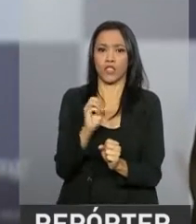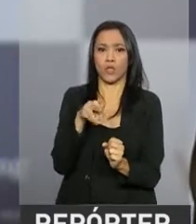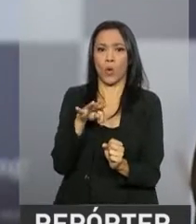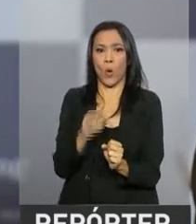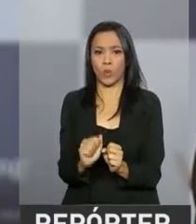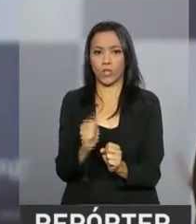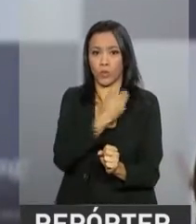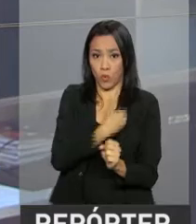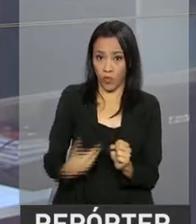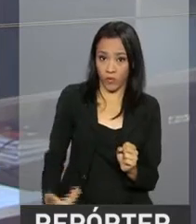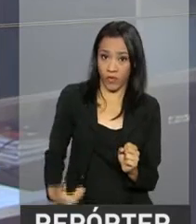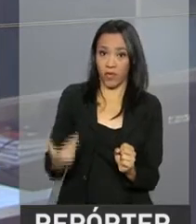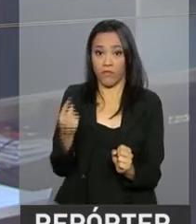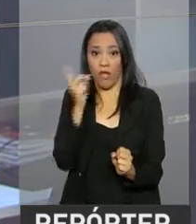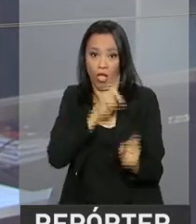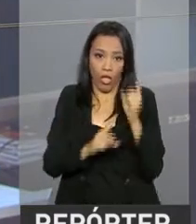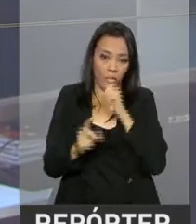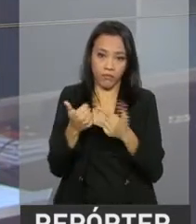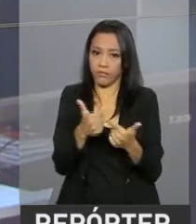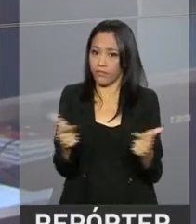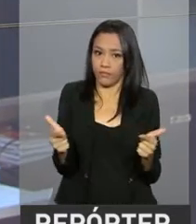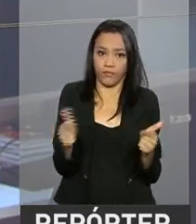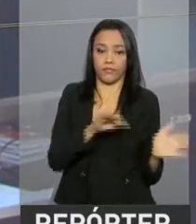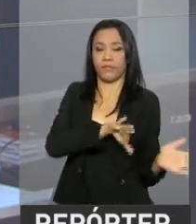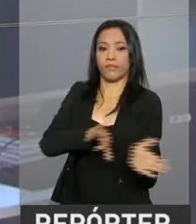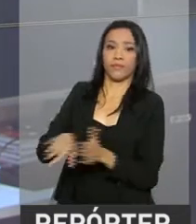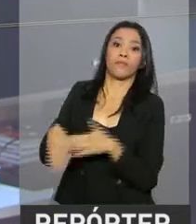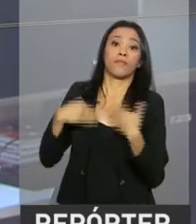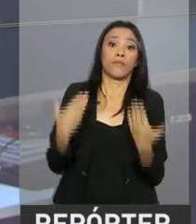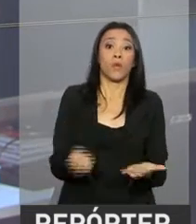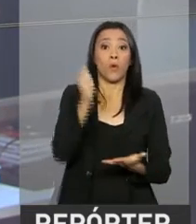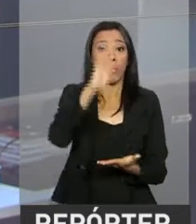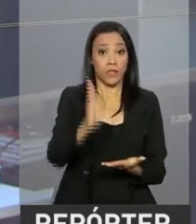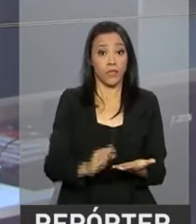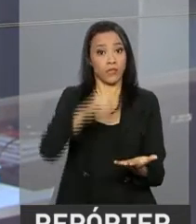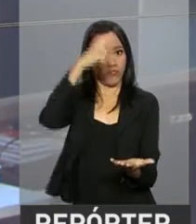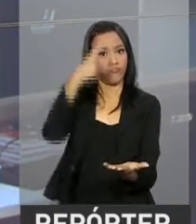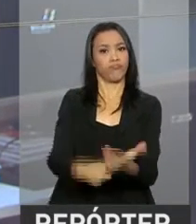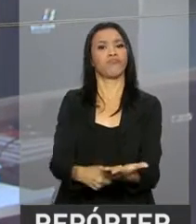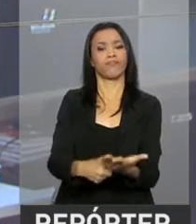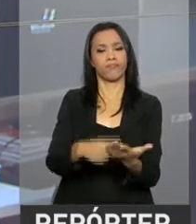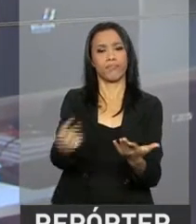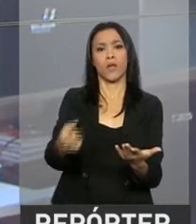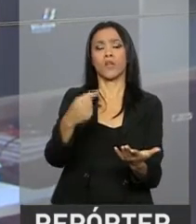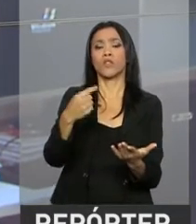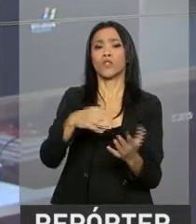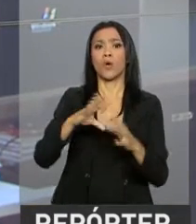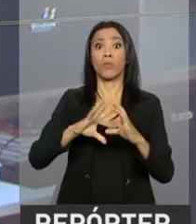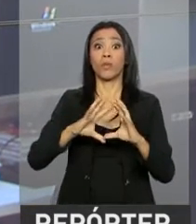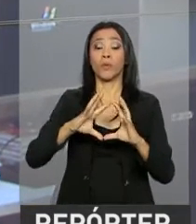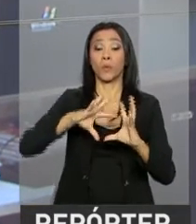ficar insolúveis. E o Brasil validou o Acordo Mundial sobre o Clima. A meta é